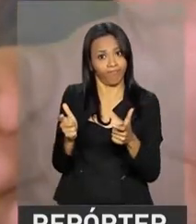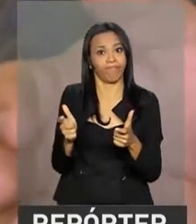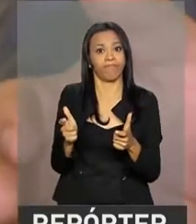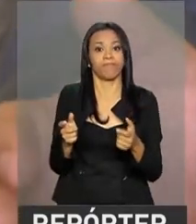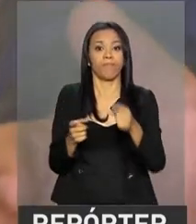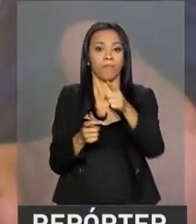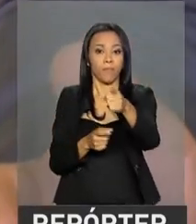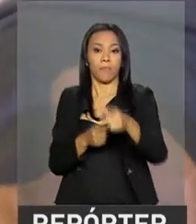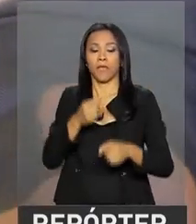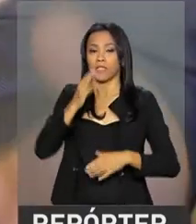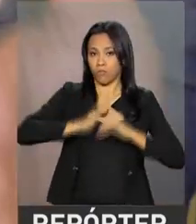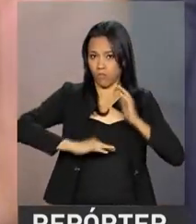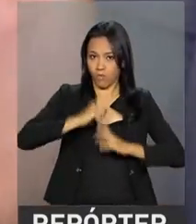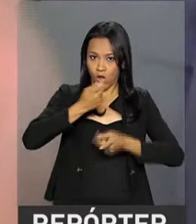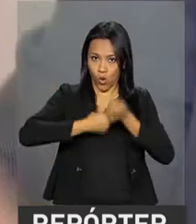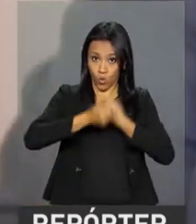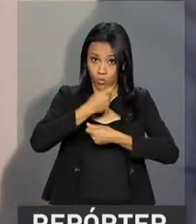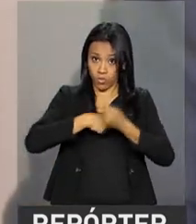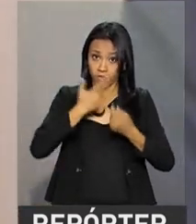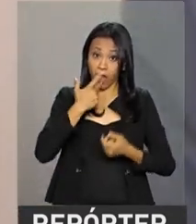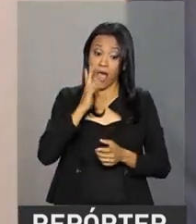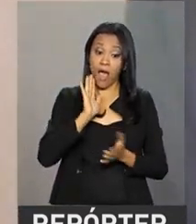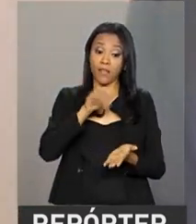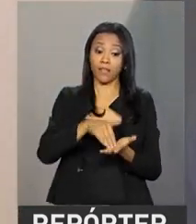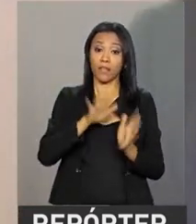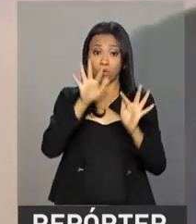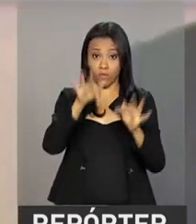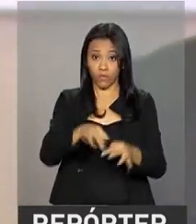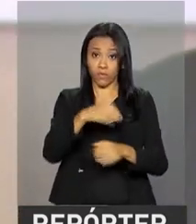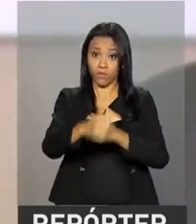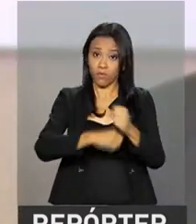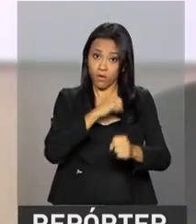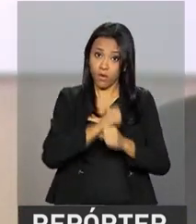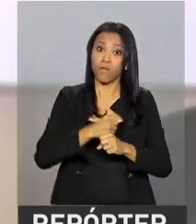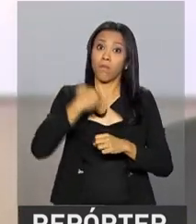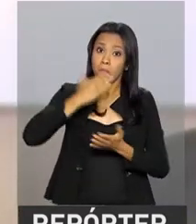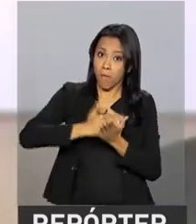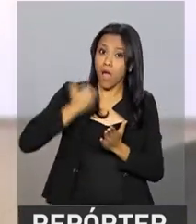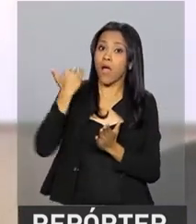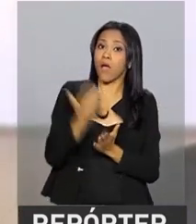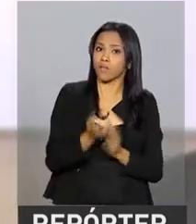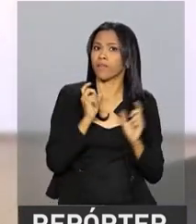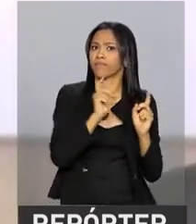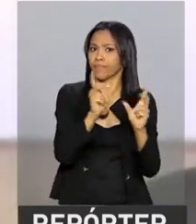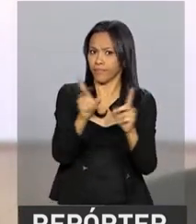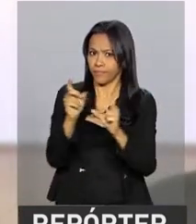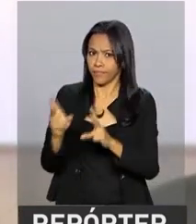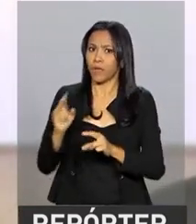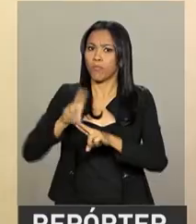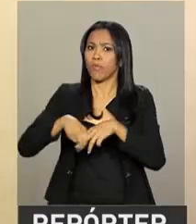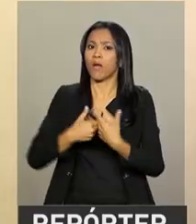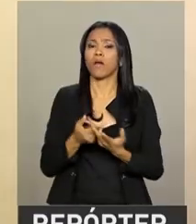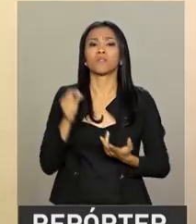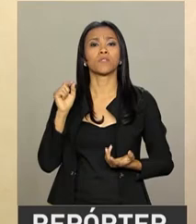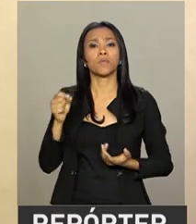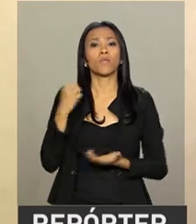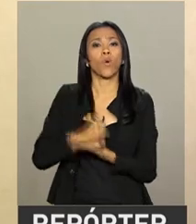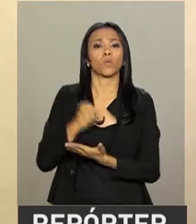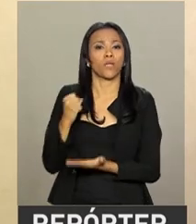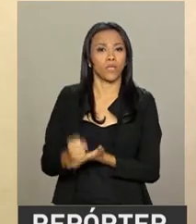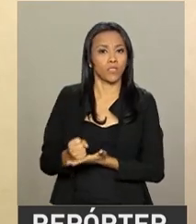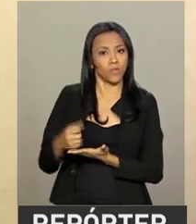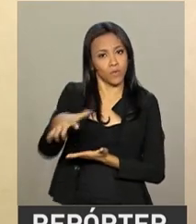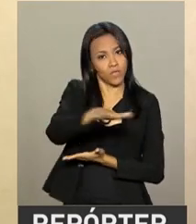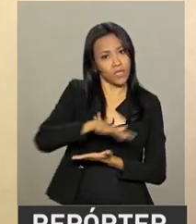economista aposta que até o fim do ano, as vendas no comércio devem crescer ainda mais, impulsionadas pelo aumento das contratações